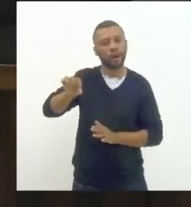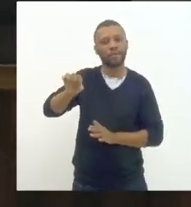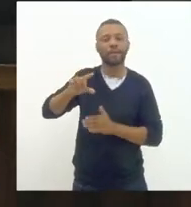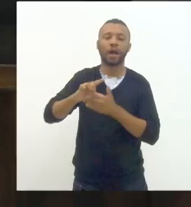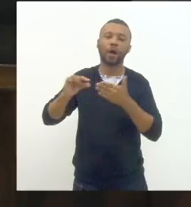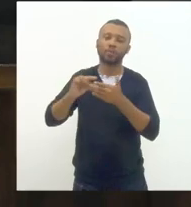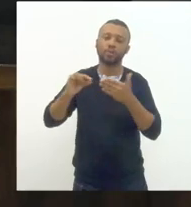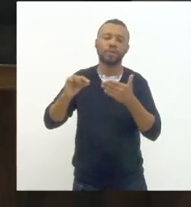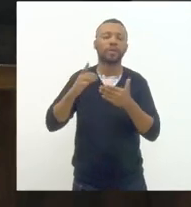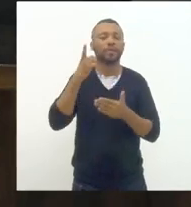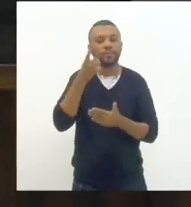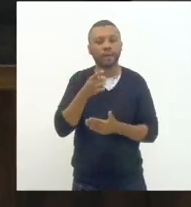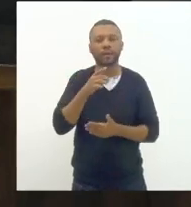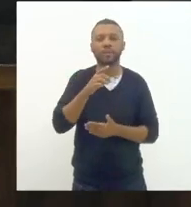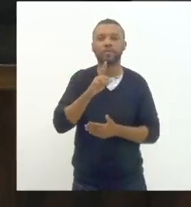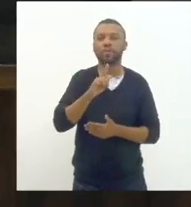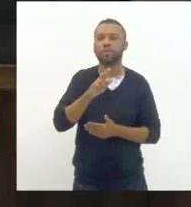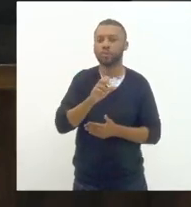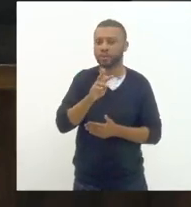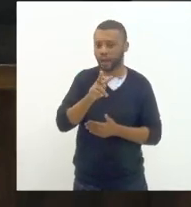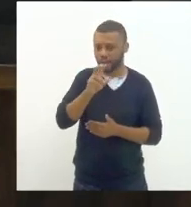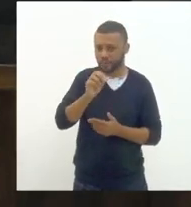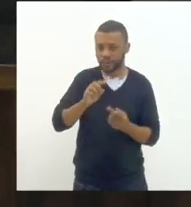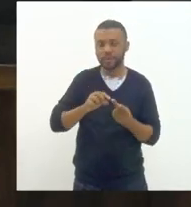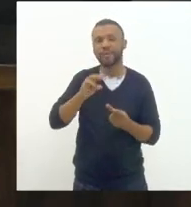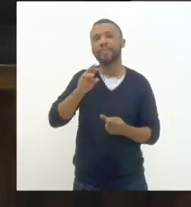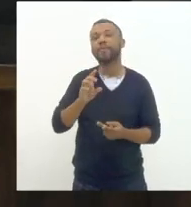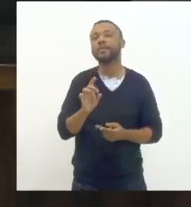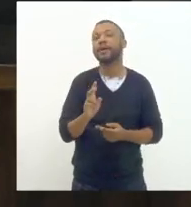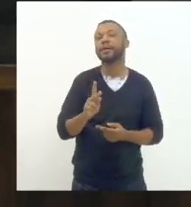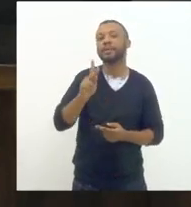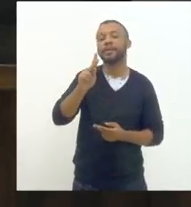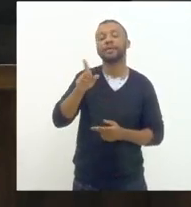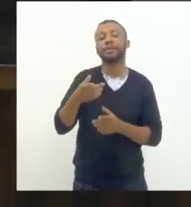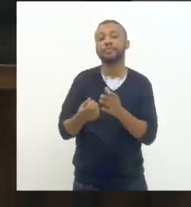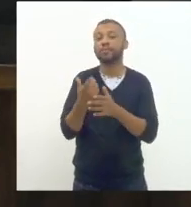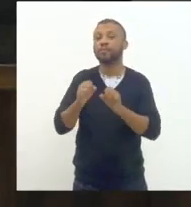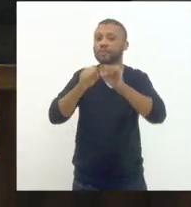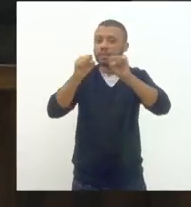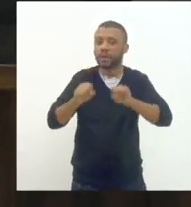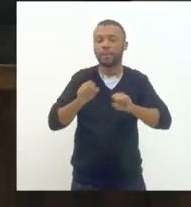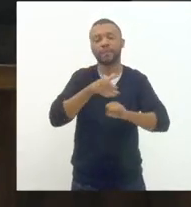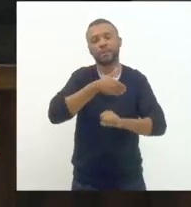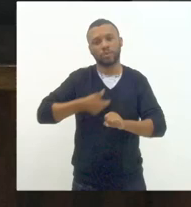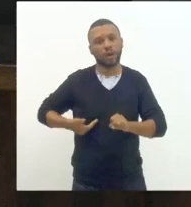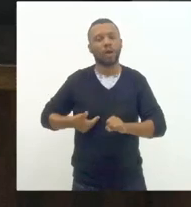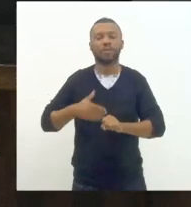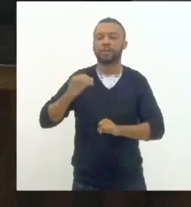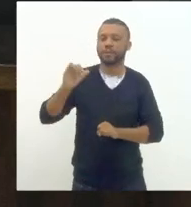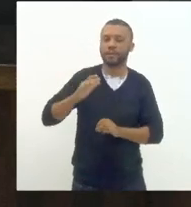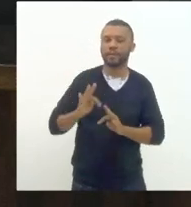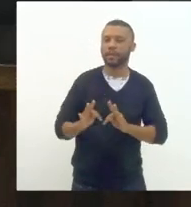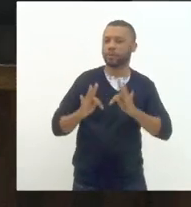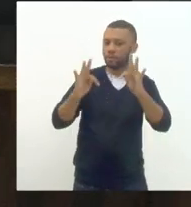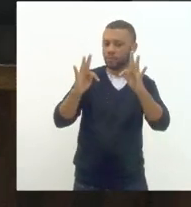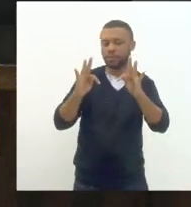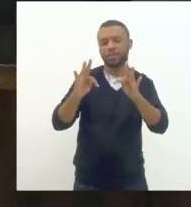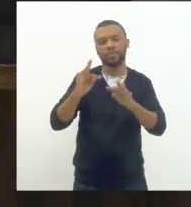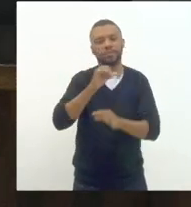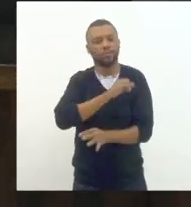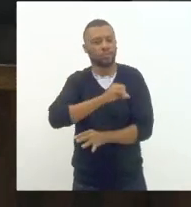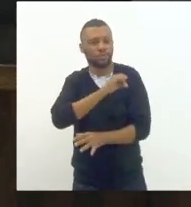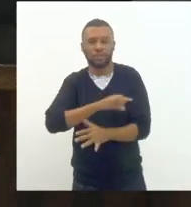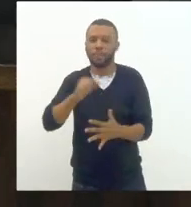Gustavo Tutuca e Valdeque Carneiro, que institui o Sistema Estadual de Ciência e Tecnologia e Inovação no Estado do Rio de Janeiro, na forma que